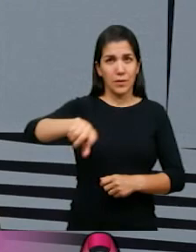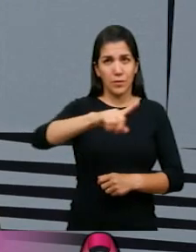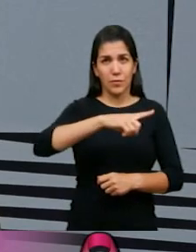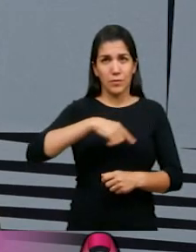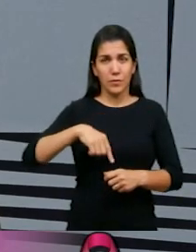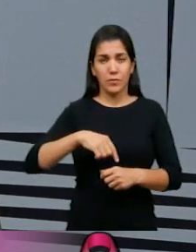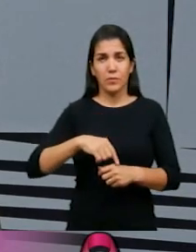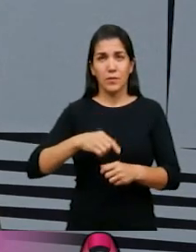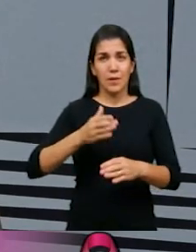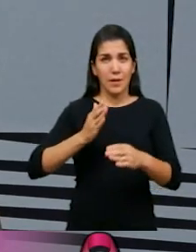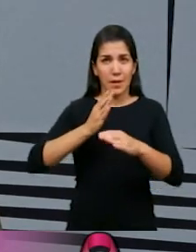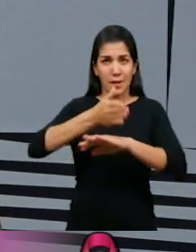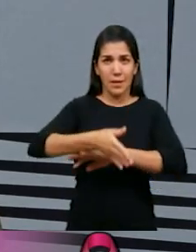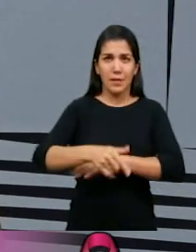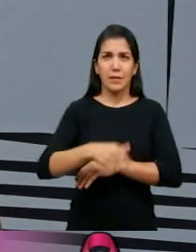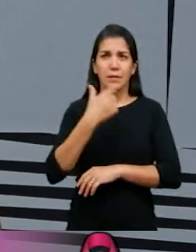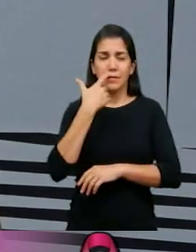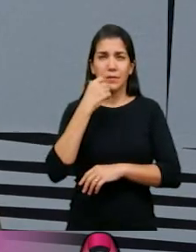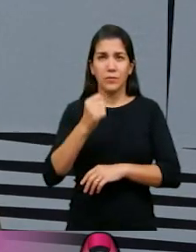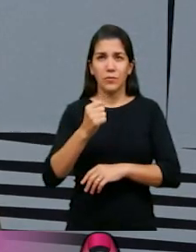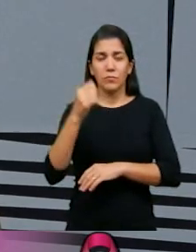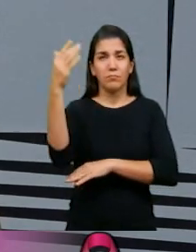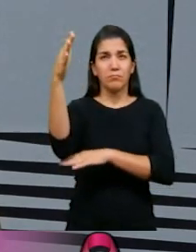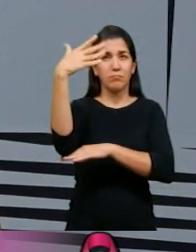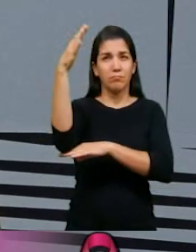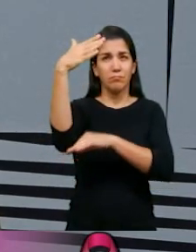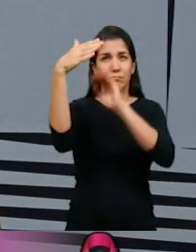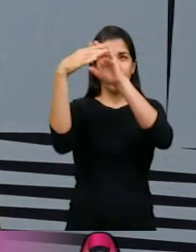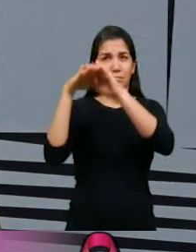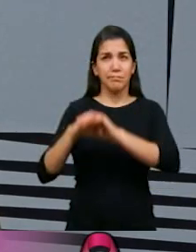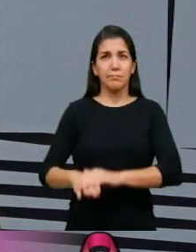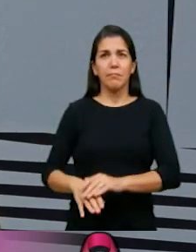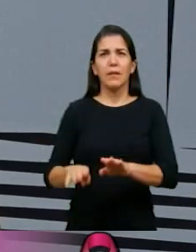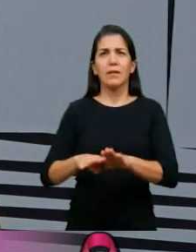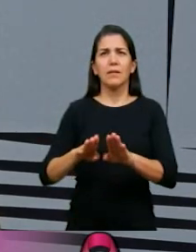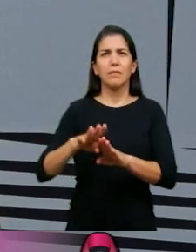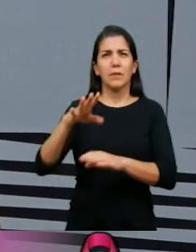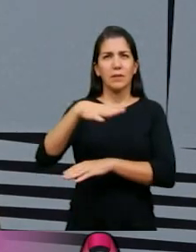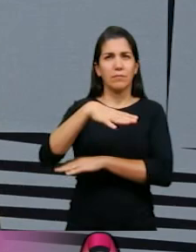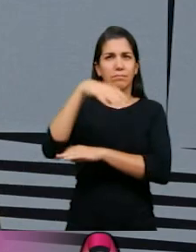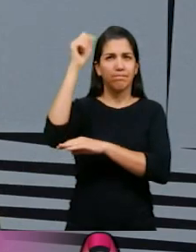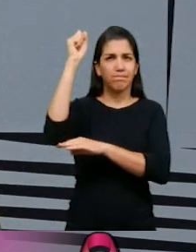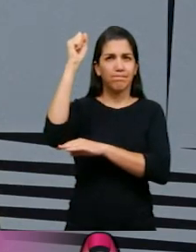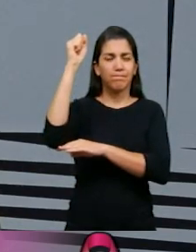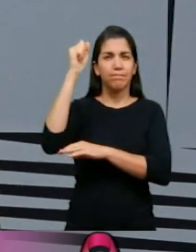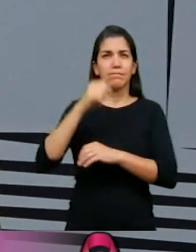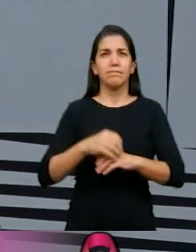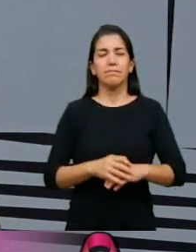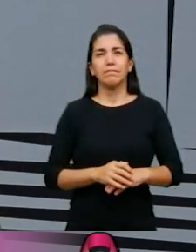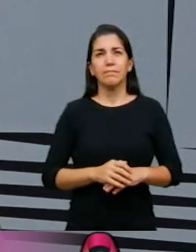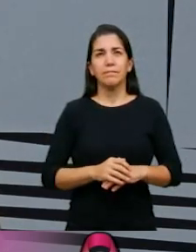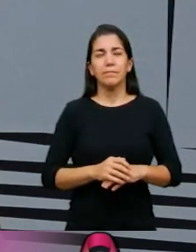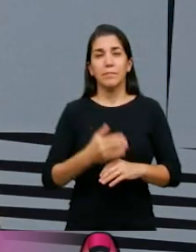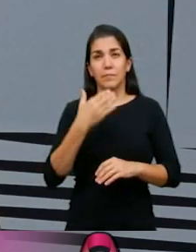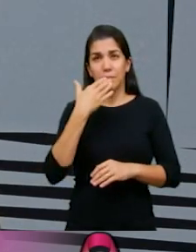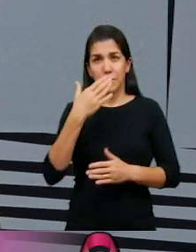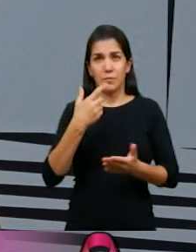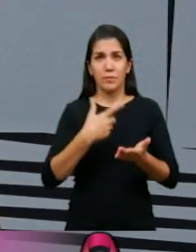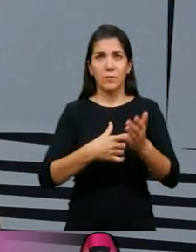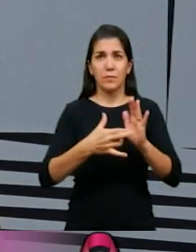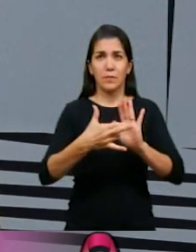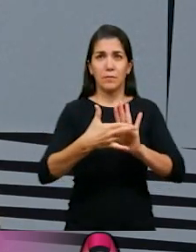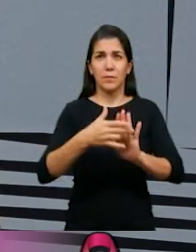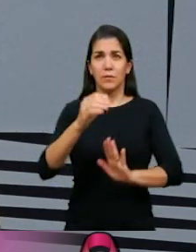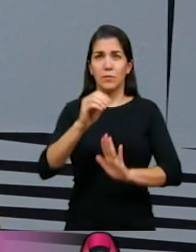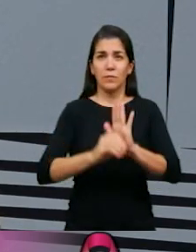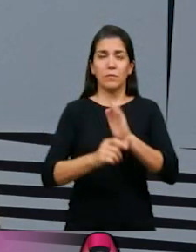no acesso da entrada de nossa cidade, foi retirada a bandeira nacional e também a iluminação do local. Requeremos ouvido plenário na forma regimental,